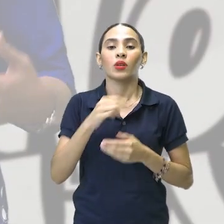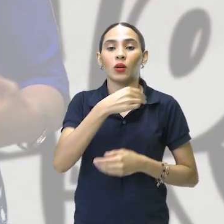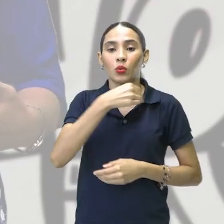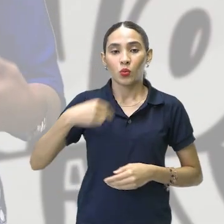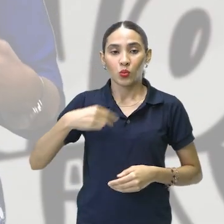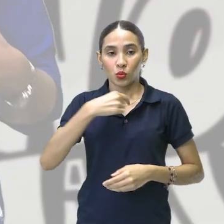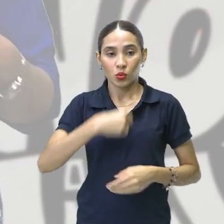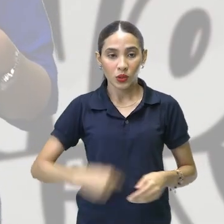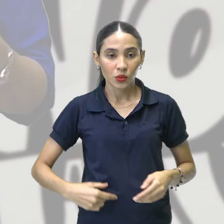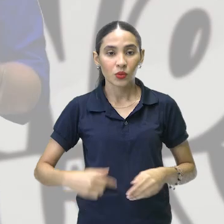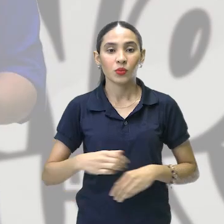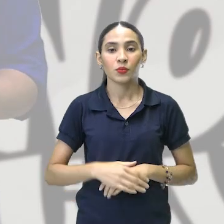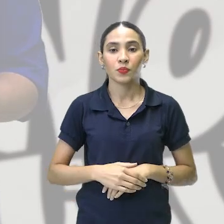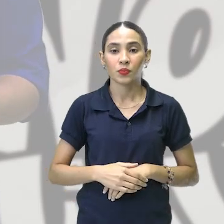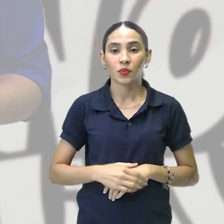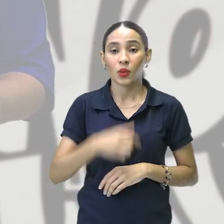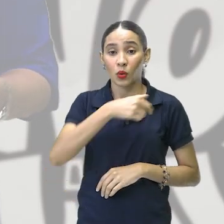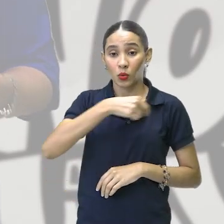desenvolvido pelo